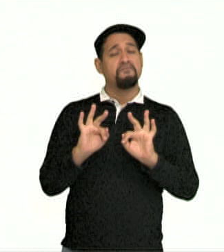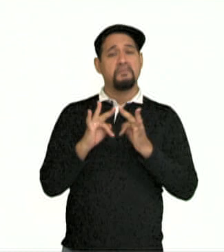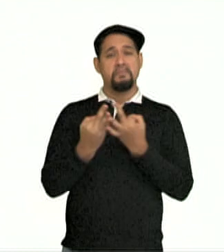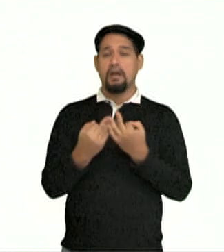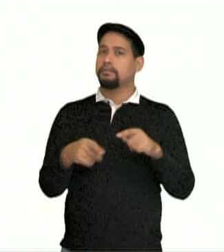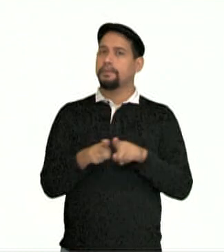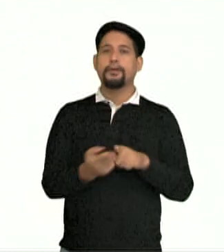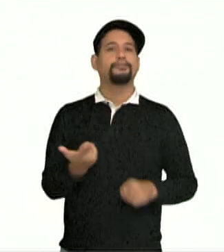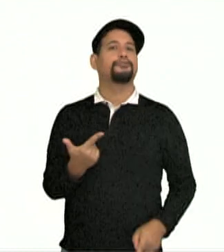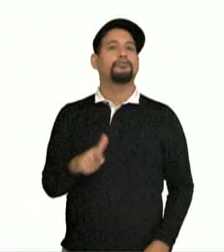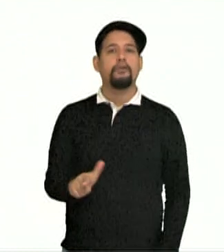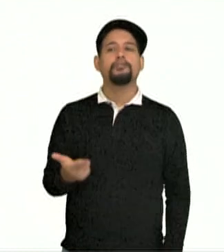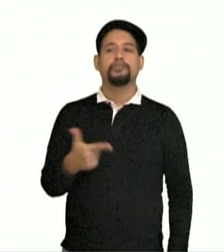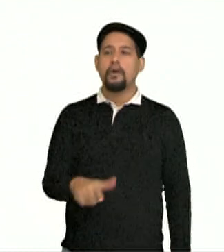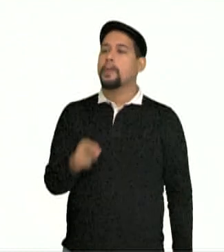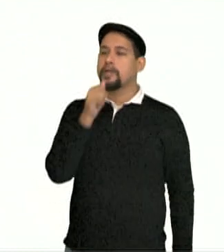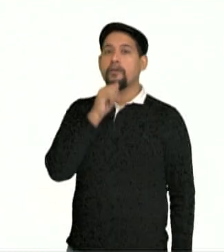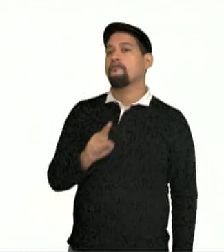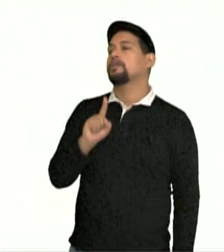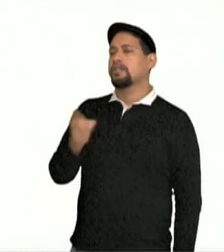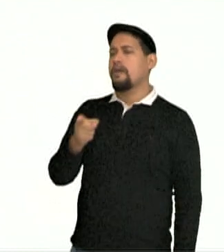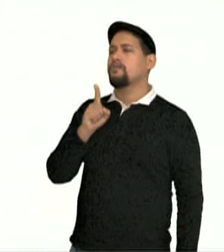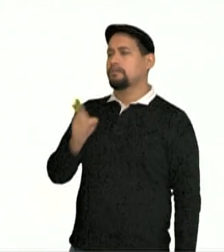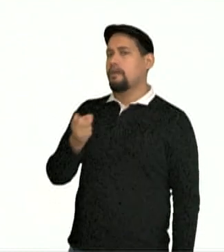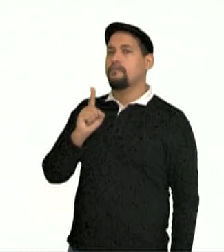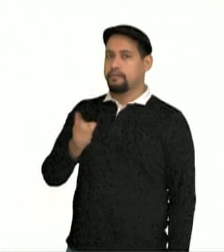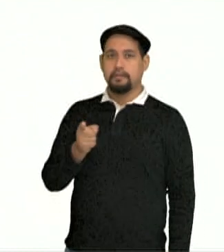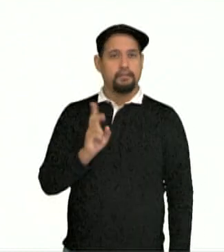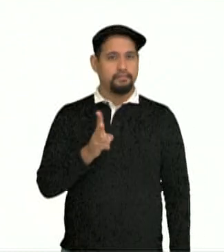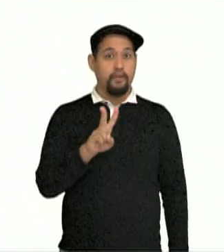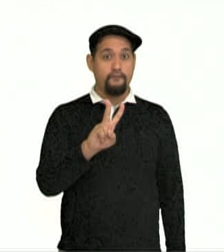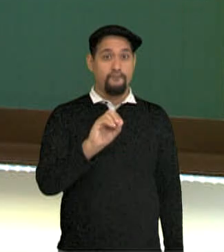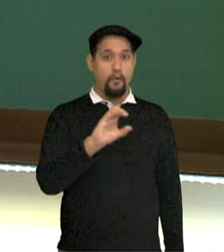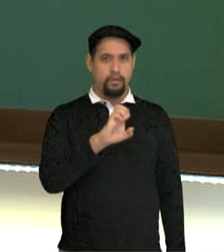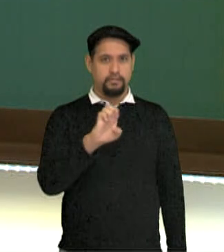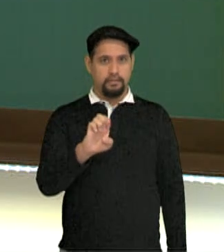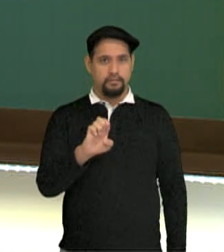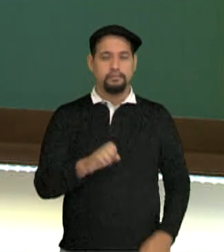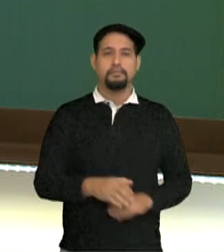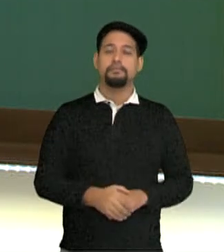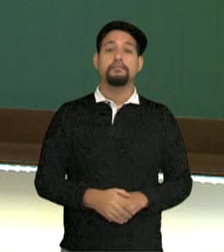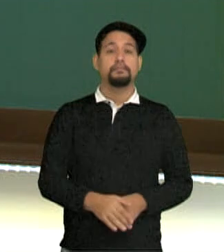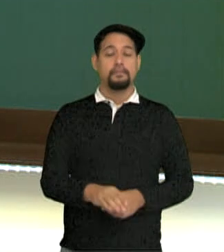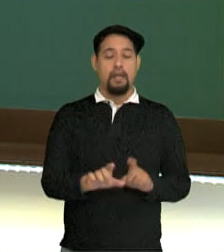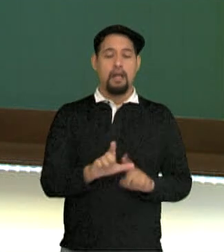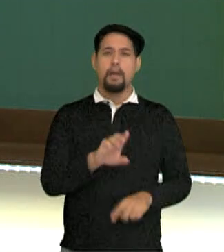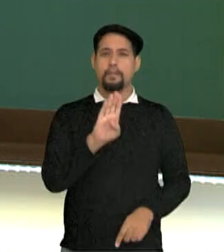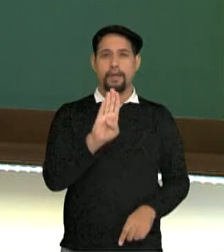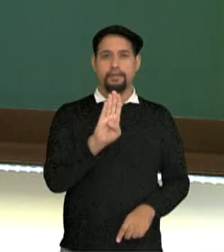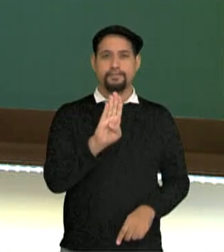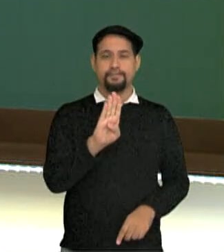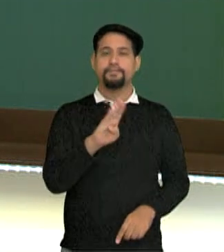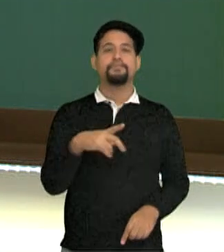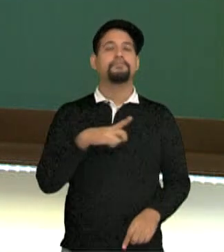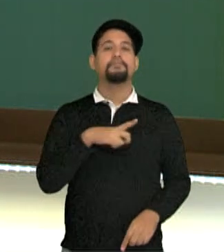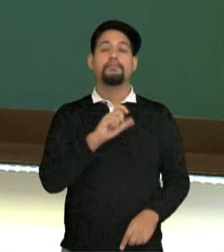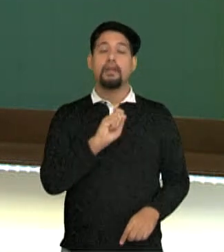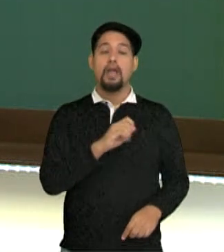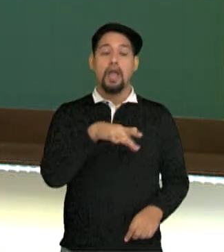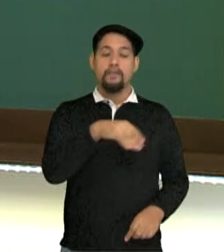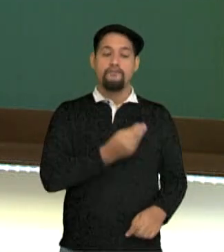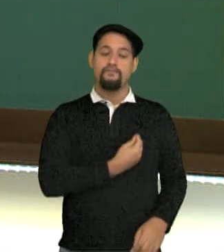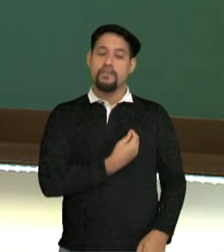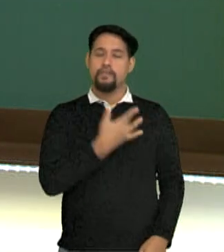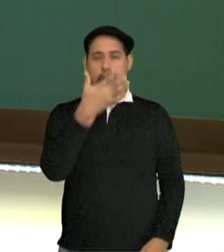a repetição do pronome você, você. Na B, eu te perguntei, aqui mora uma devedora